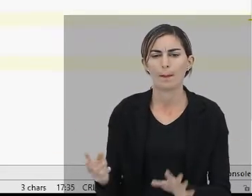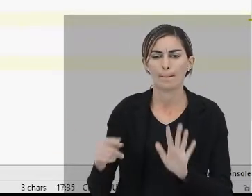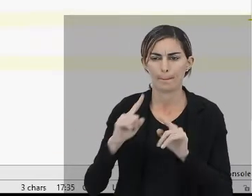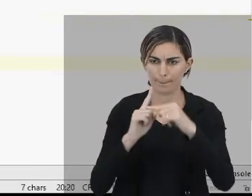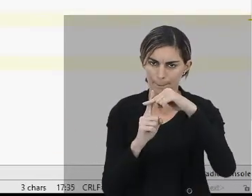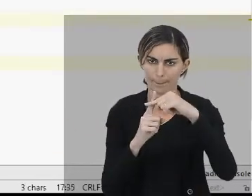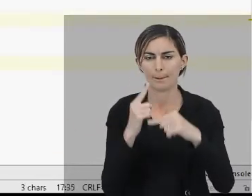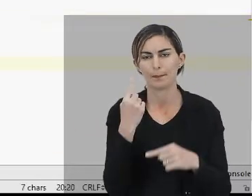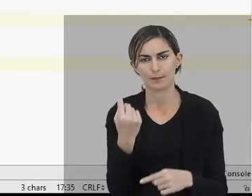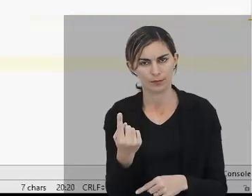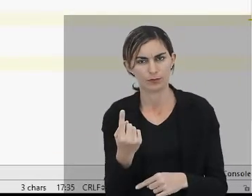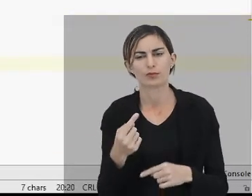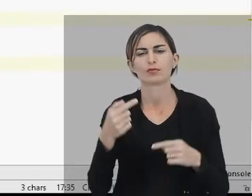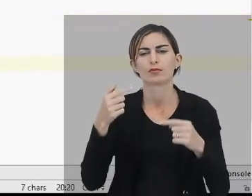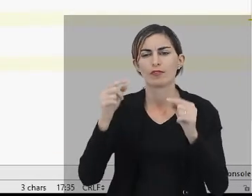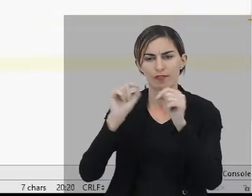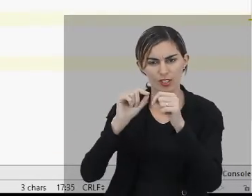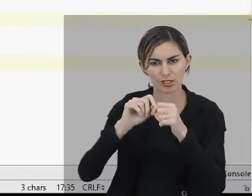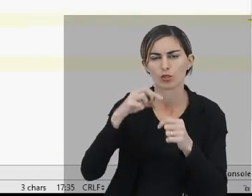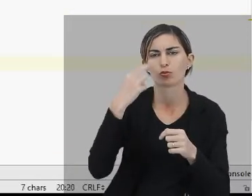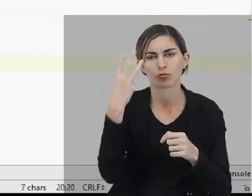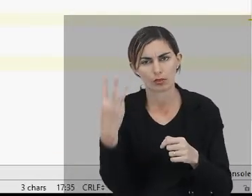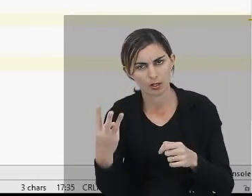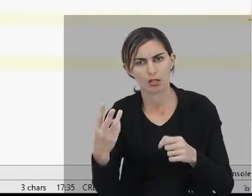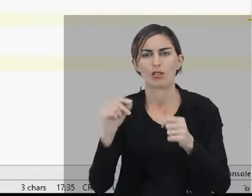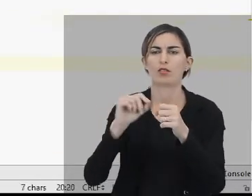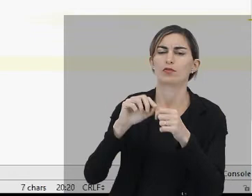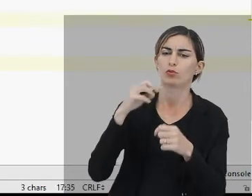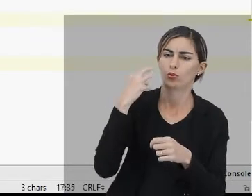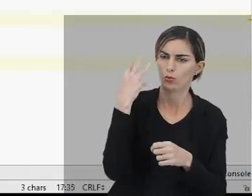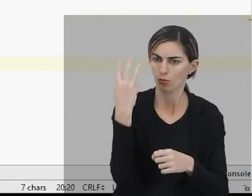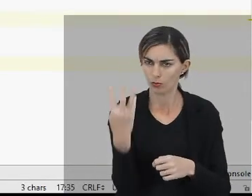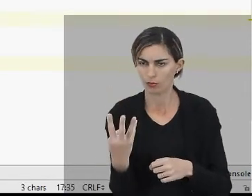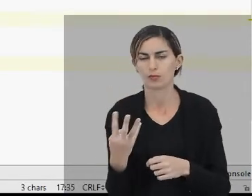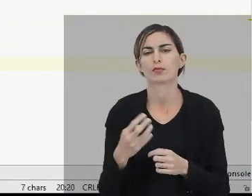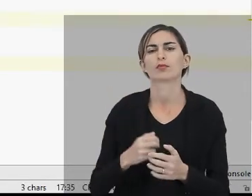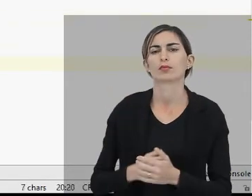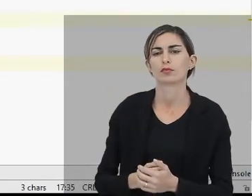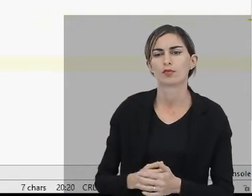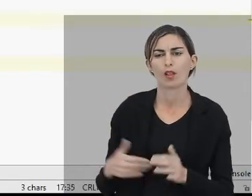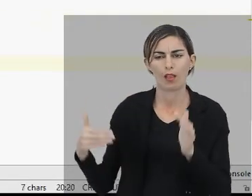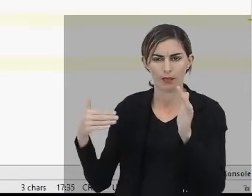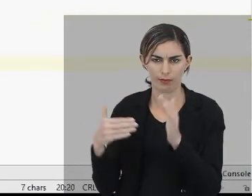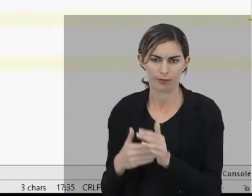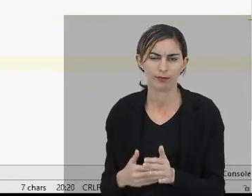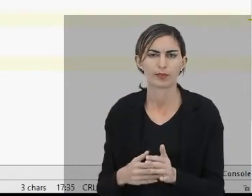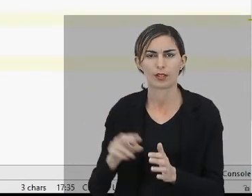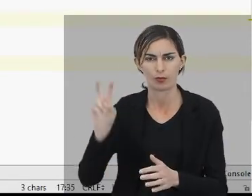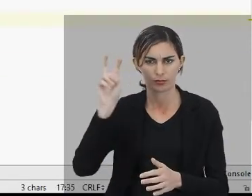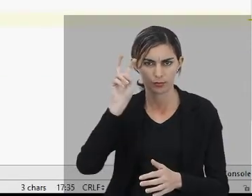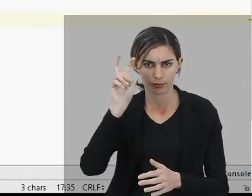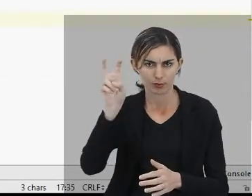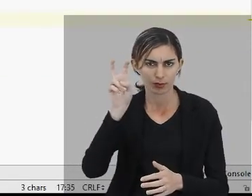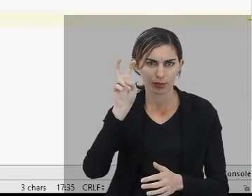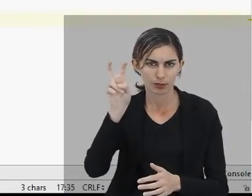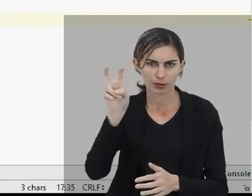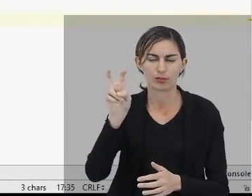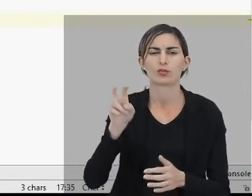adiciona mais 1. Vai fazer isso com 3, com 4, e aí vai chegar e adicionar o